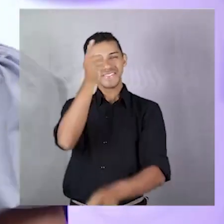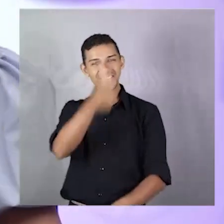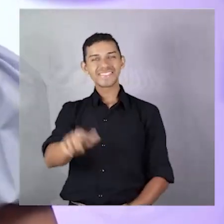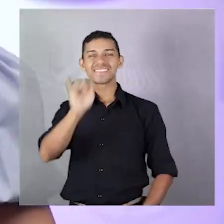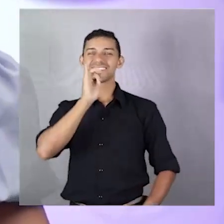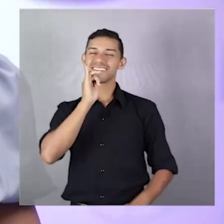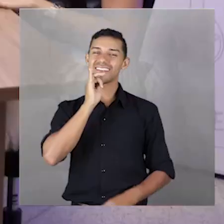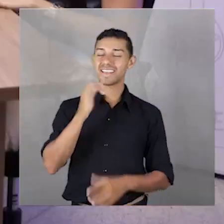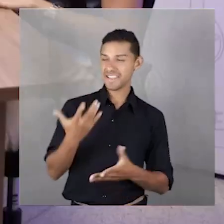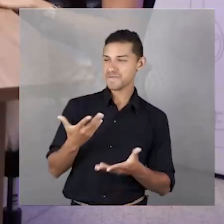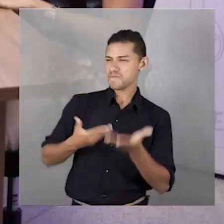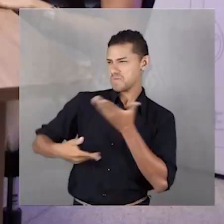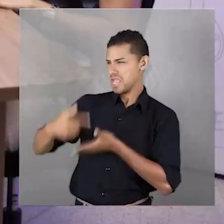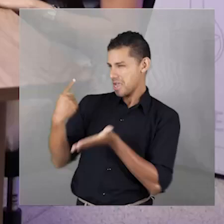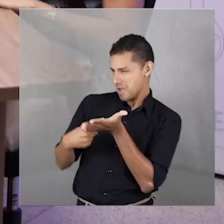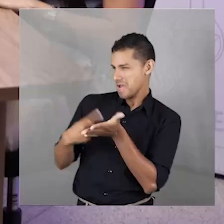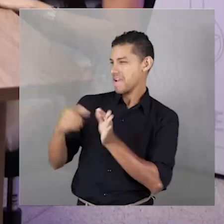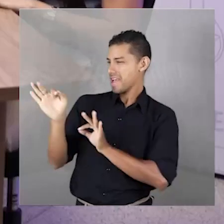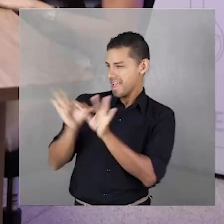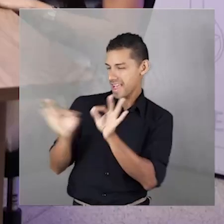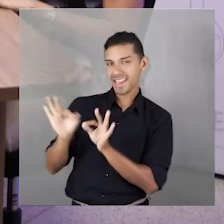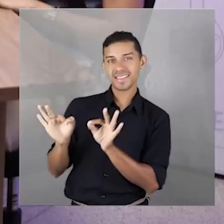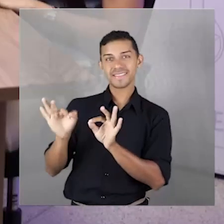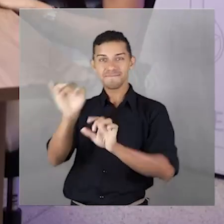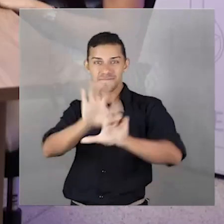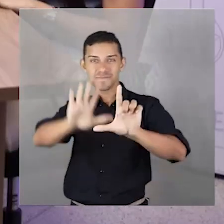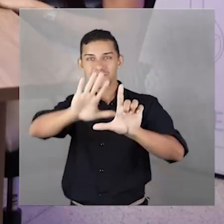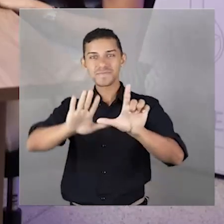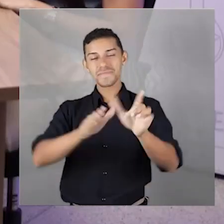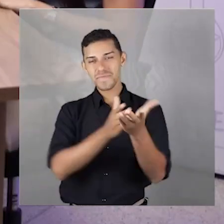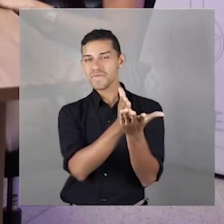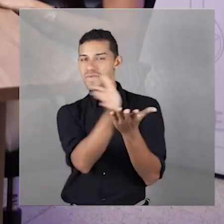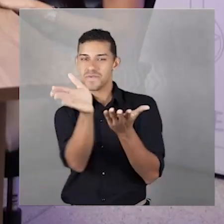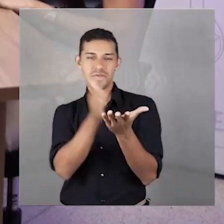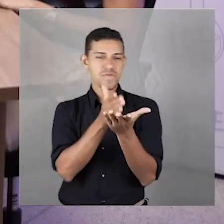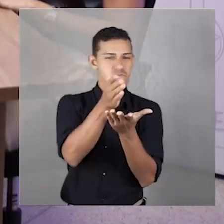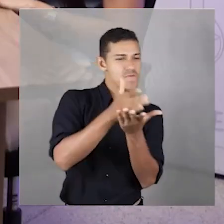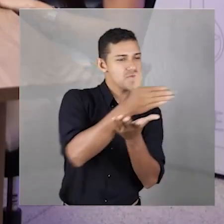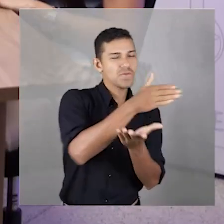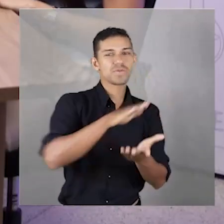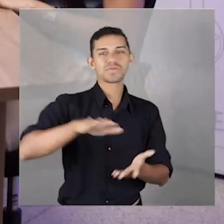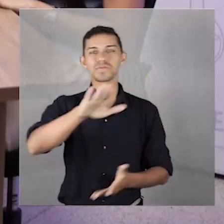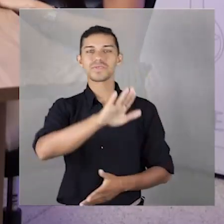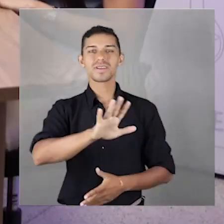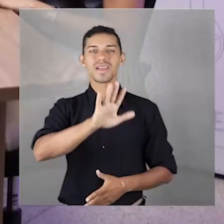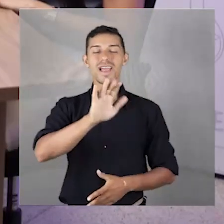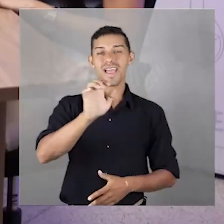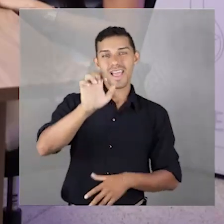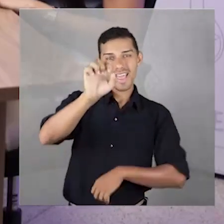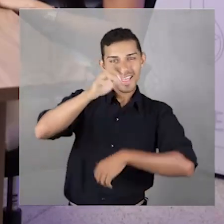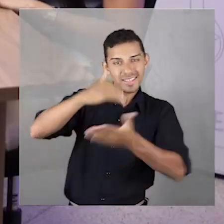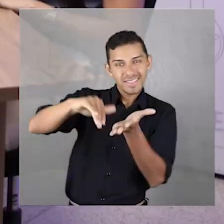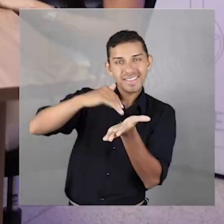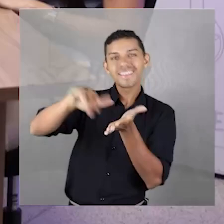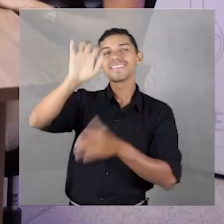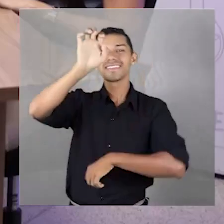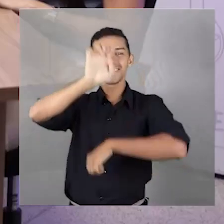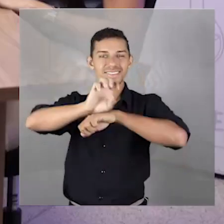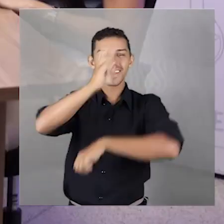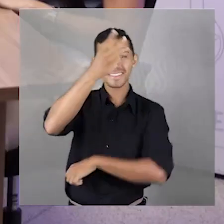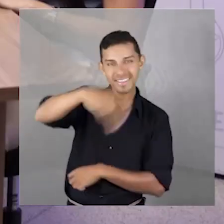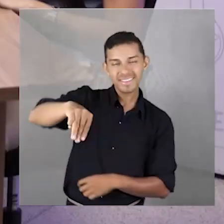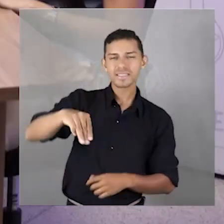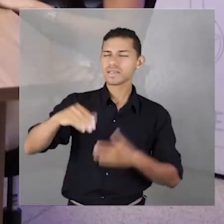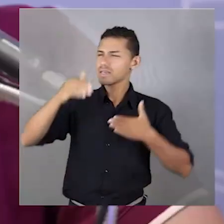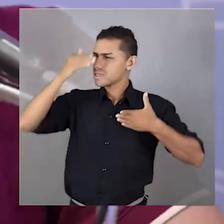né? Mais um desdobramento, né, desse trabalho que tem sido feito para a rede de educação do Estado do Maranhão, né?